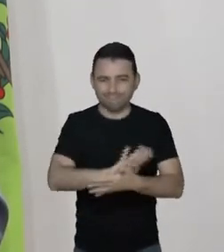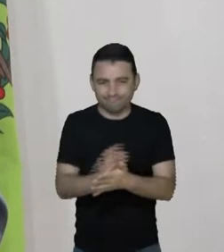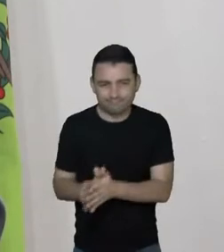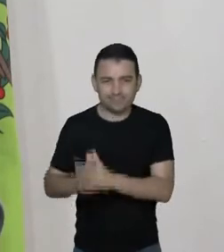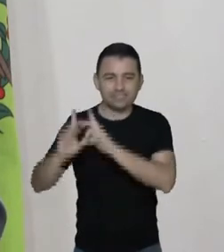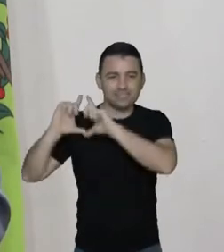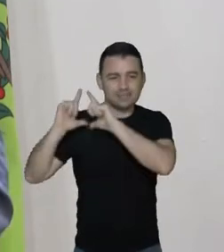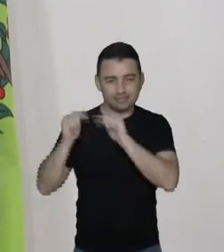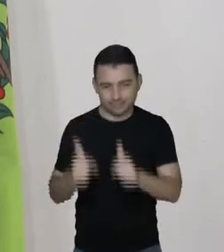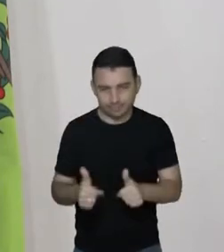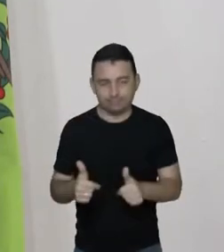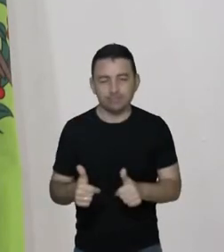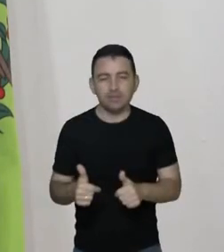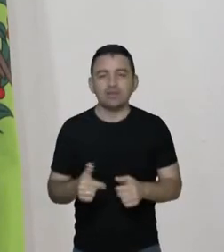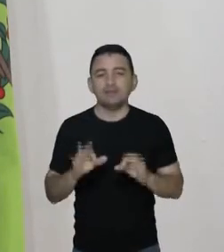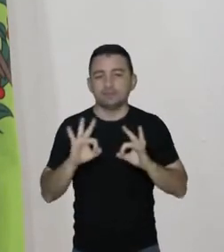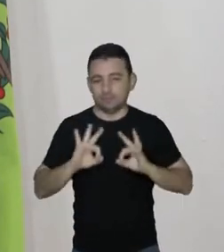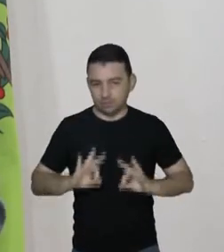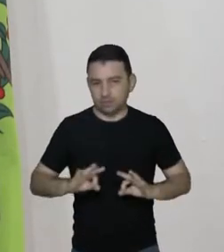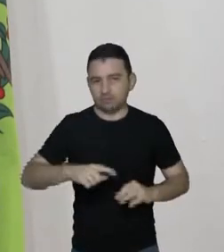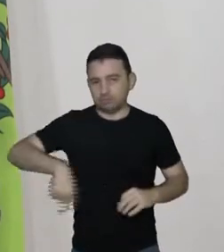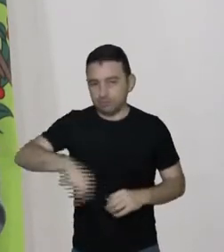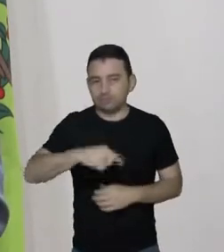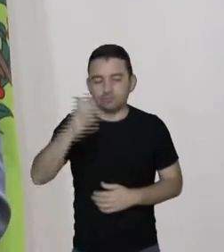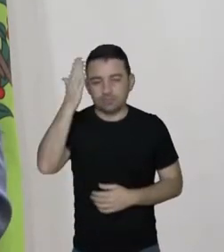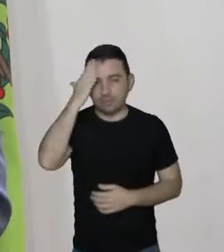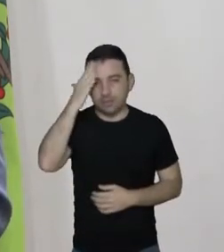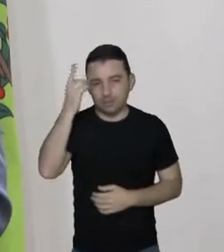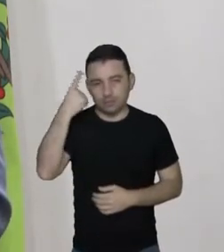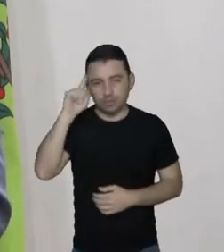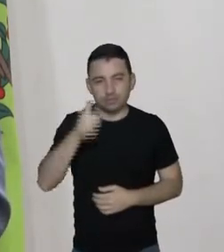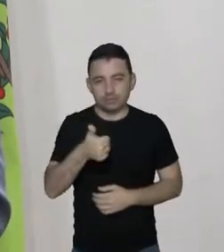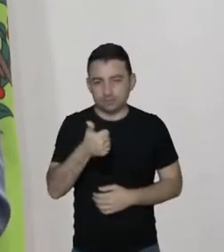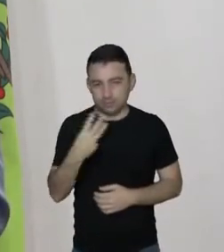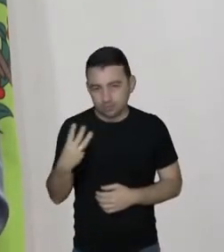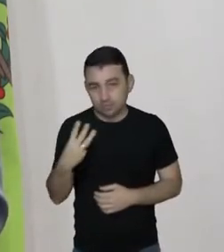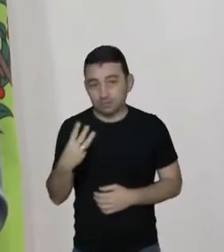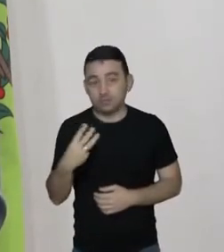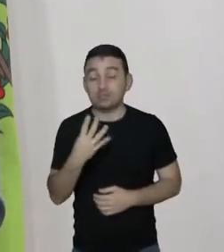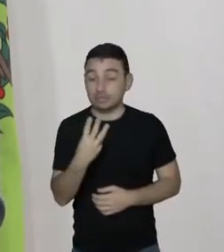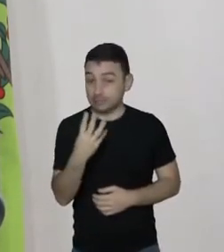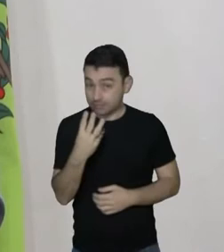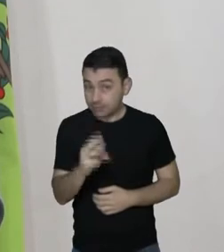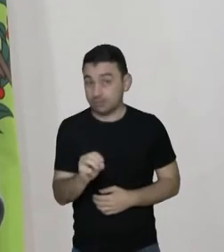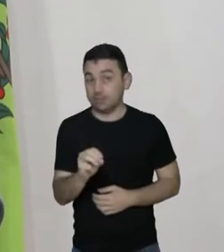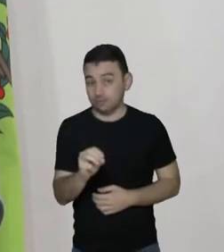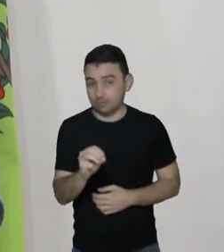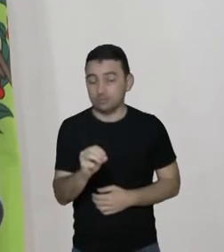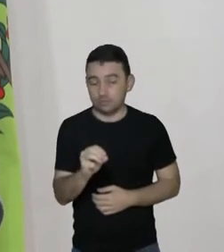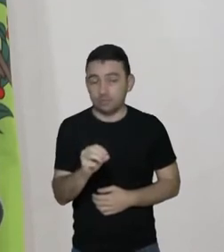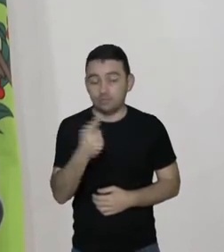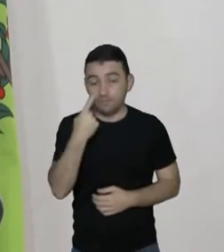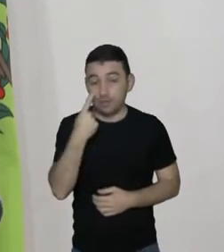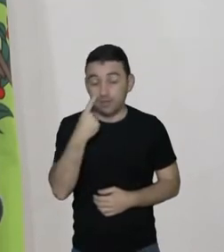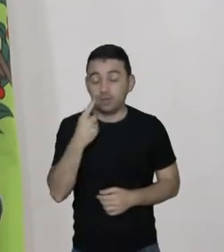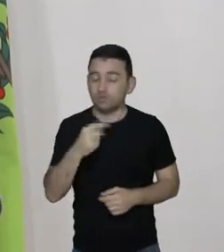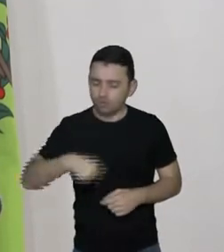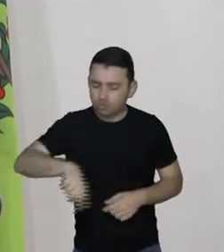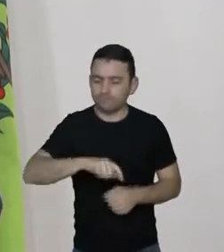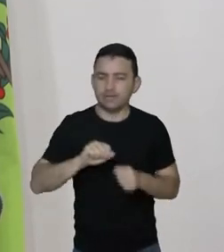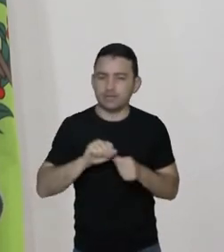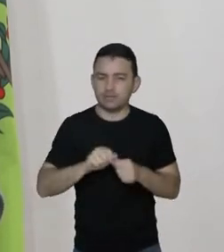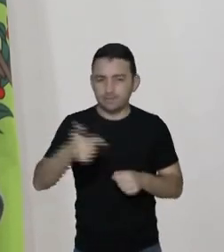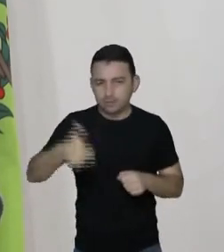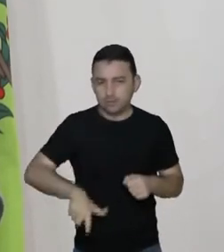com certeza. A gente vai saber no dia 13 ou no dia, 20, dia 30 fazer o que nós precisamos fazer. É não